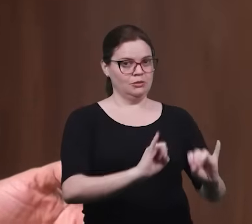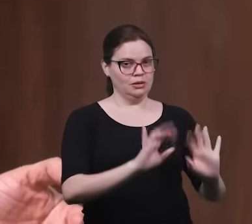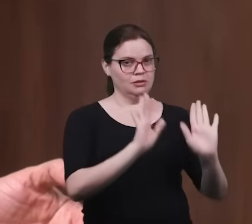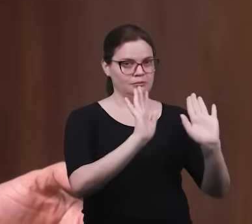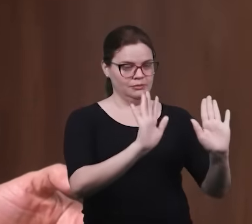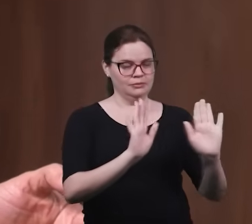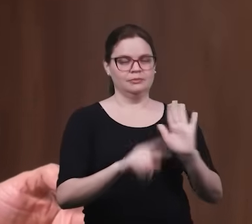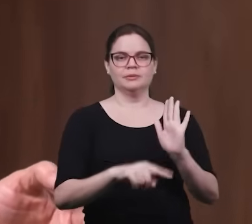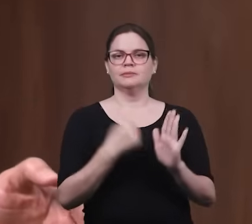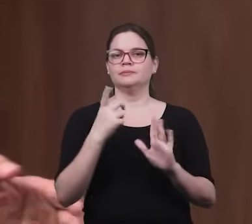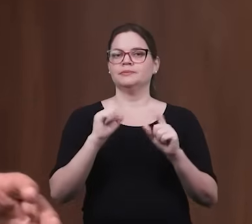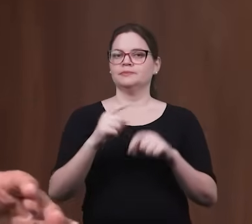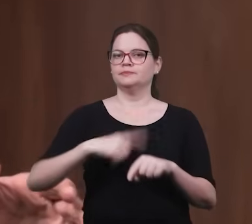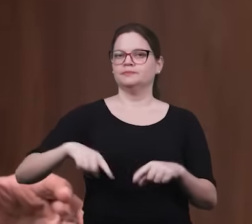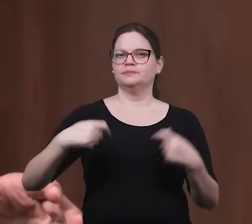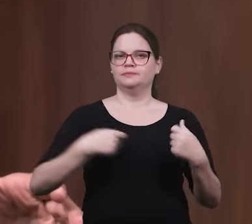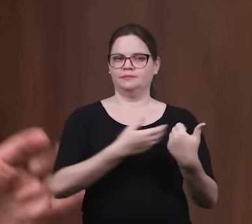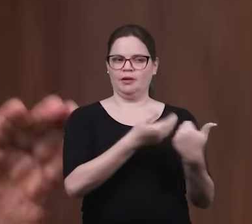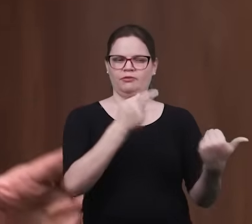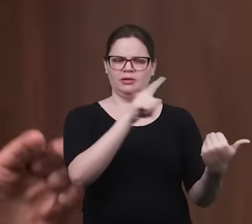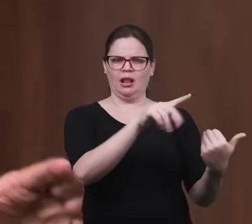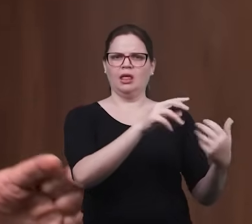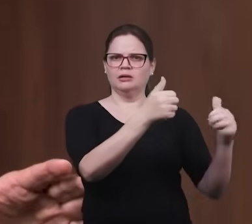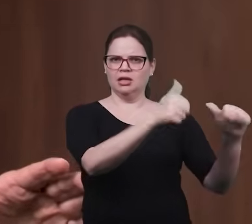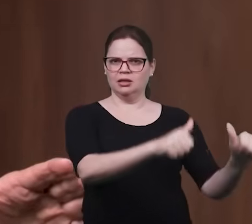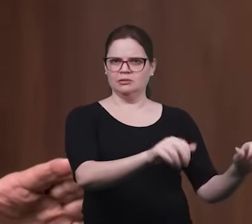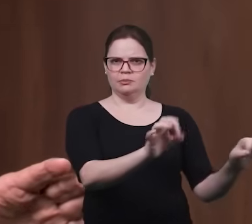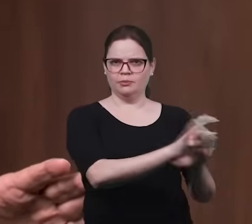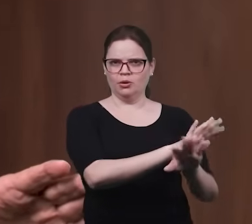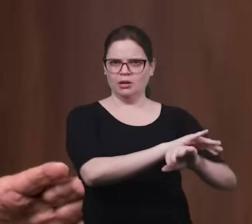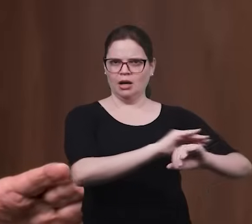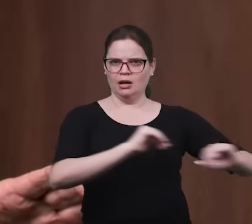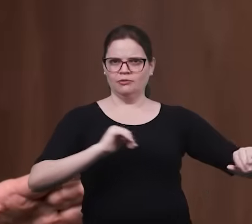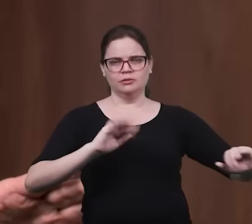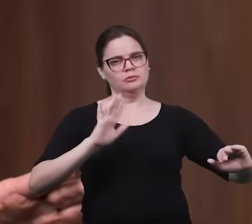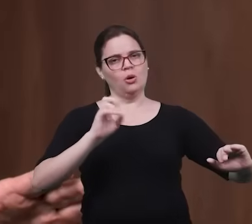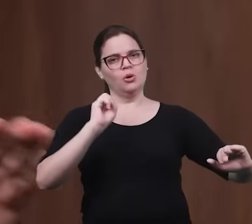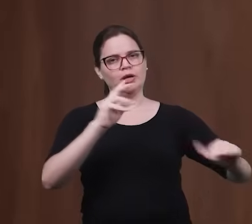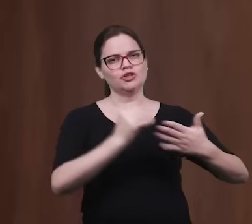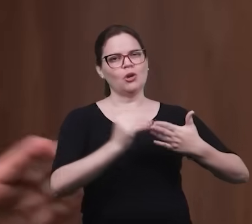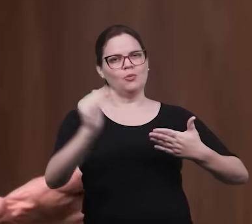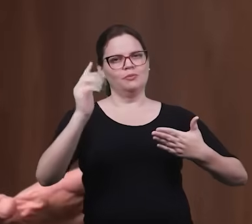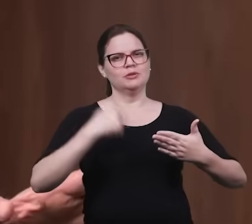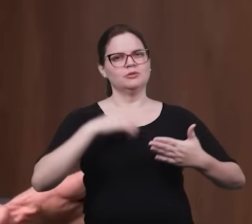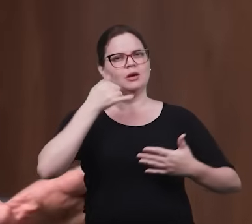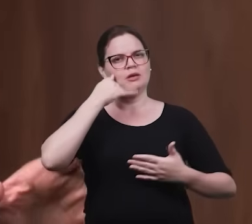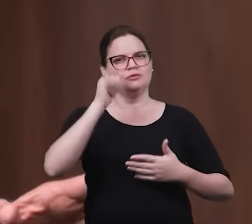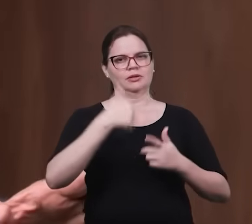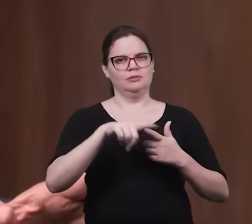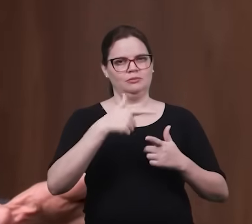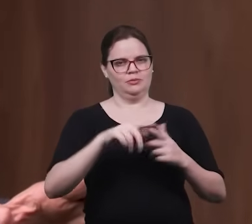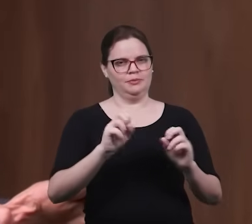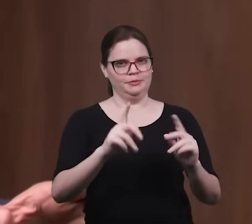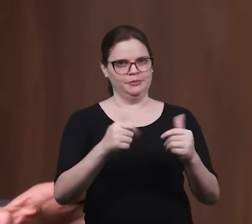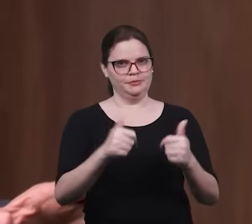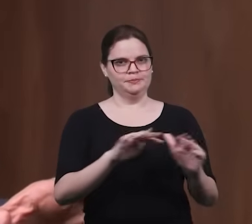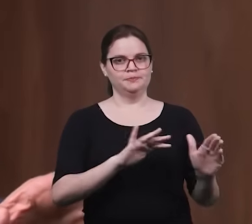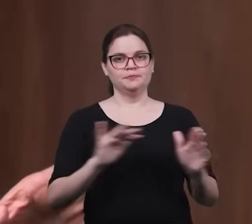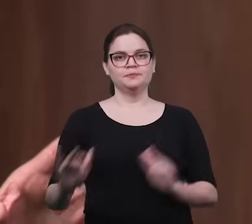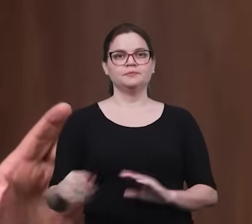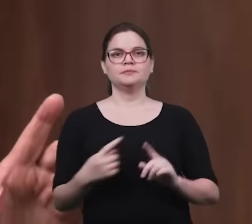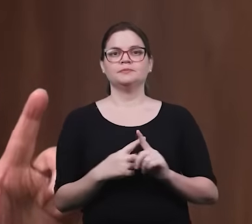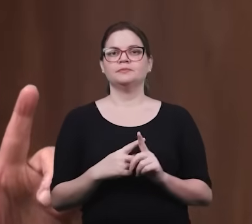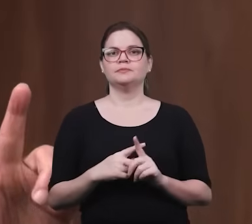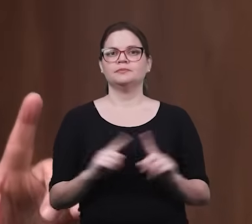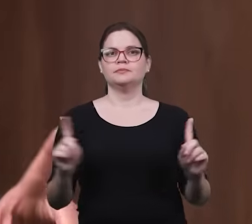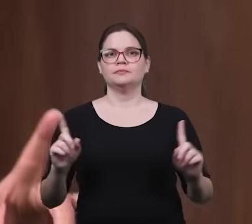Primeiro de todos, que nós temos que nos afastar. Se nós afastarmos dele, nós já evitamos todos os problemas nesse sentido.